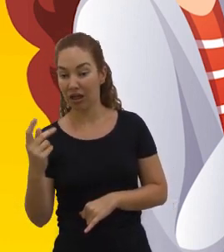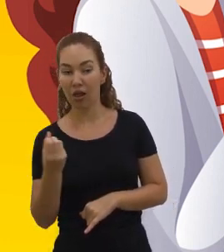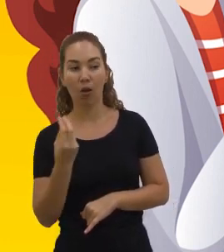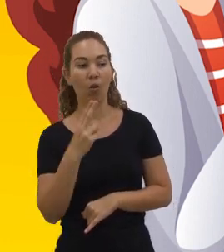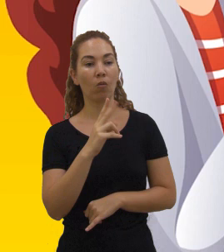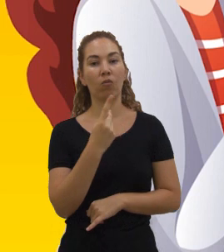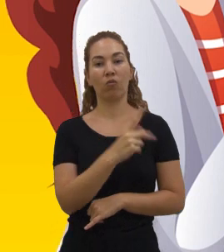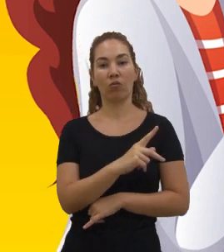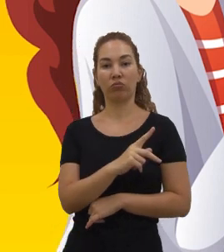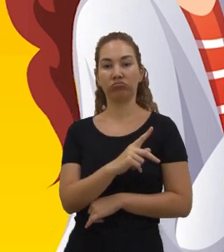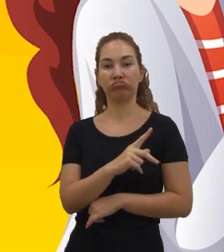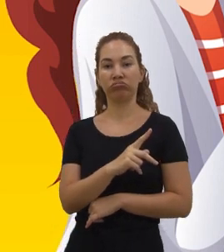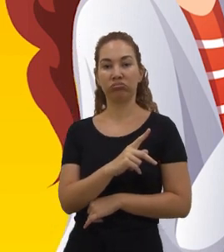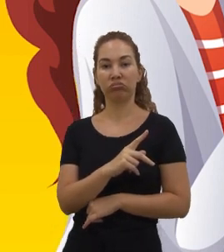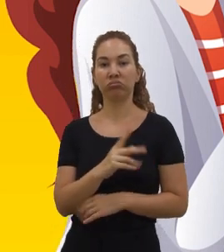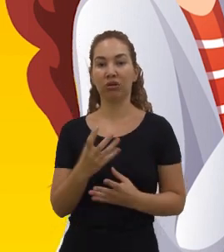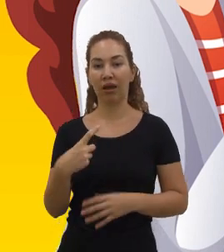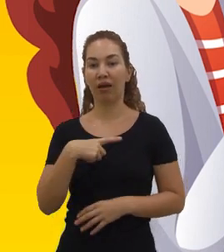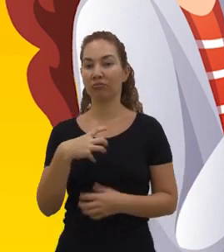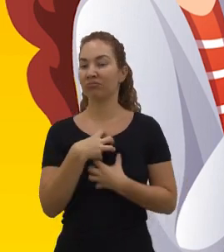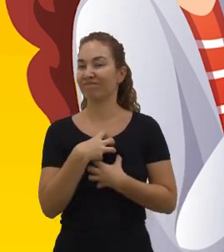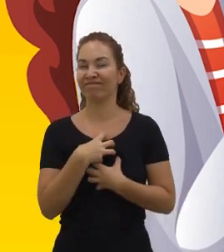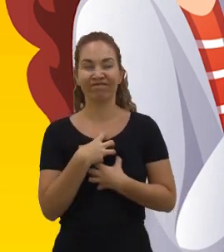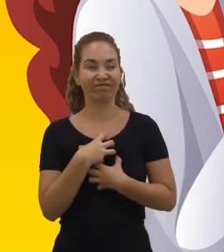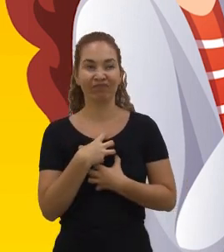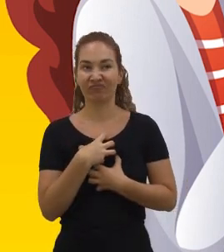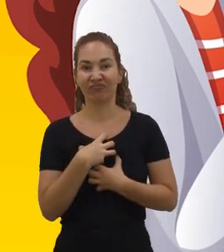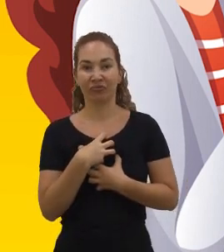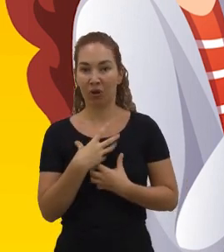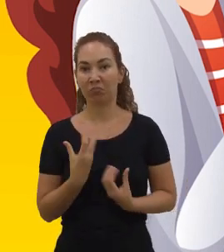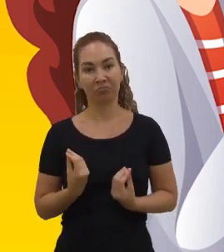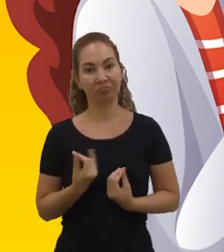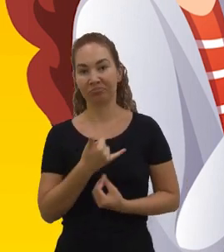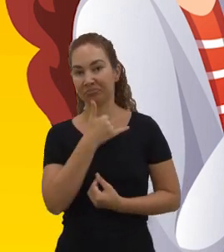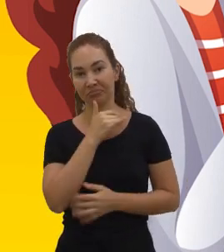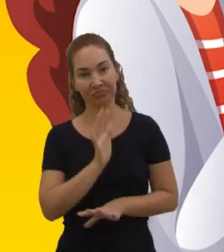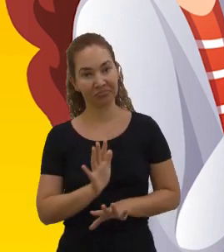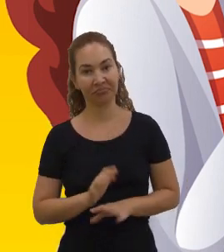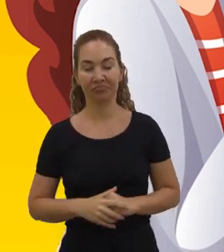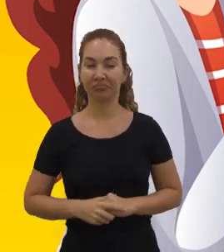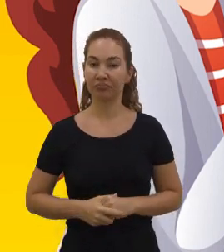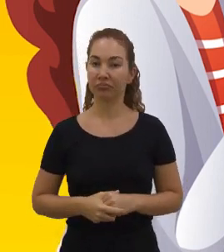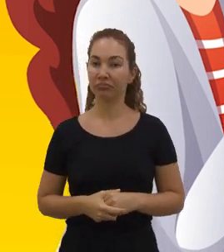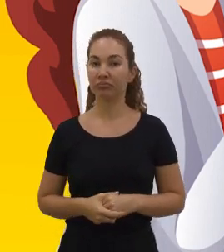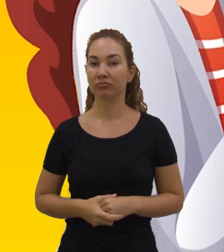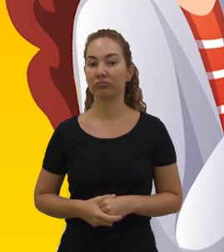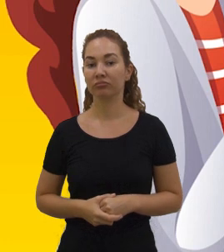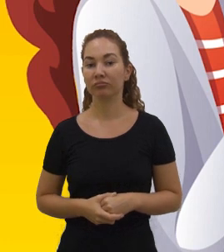É revoltante, eu tenho esse mesmo sentimento em relação a isso, o mesmo sentimento.